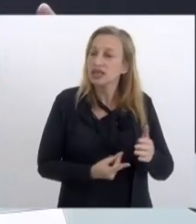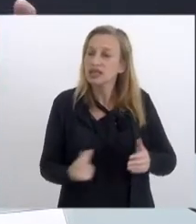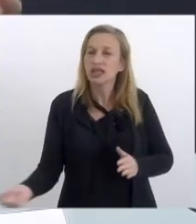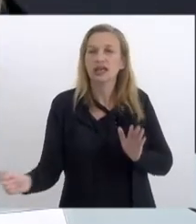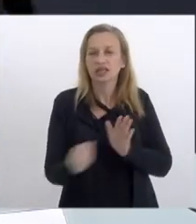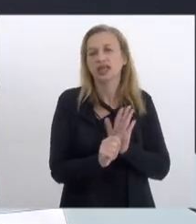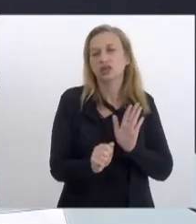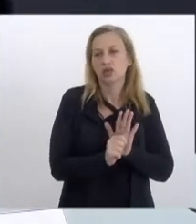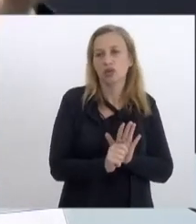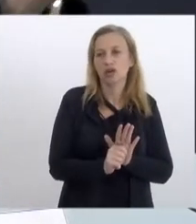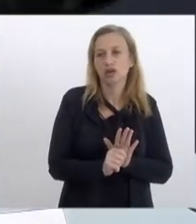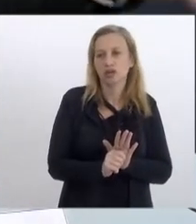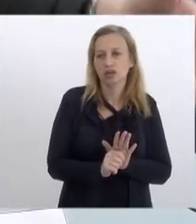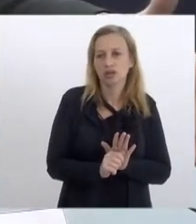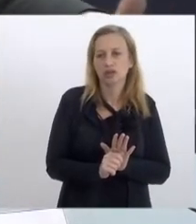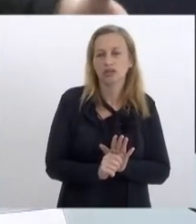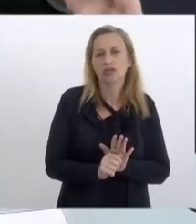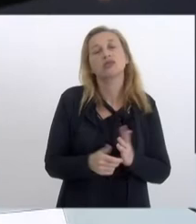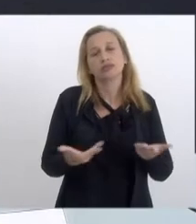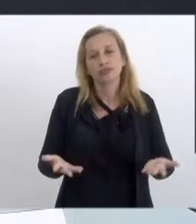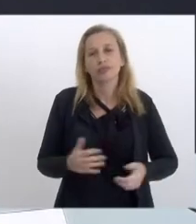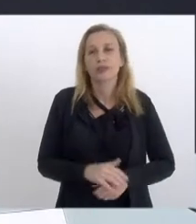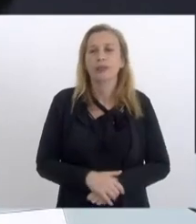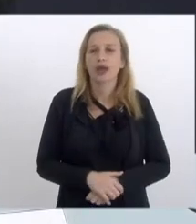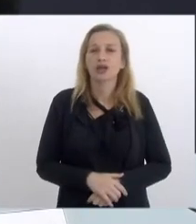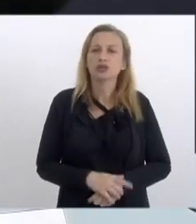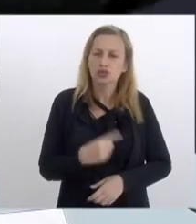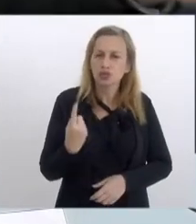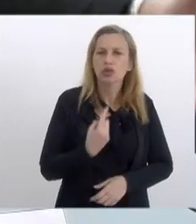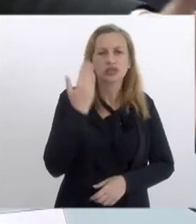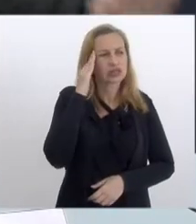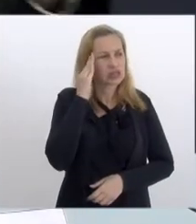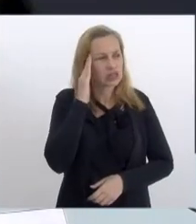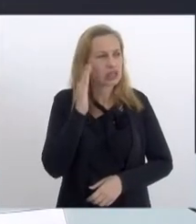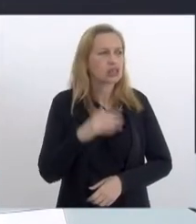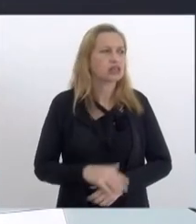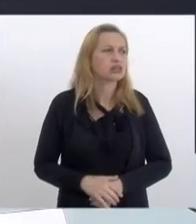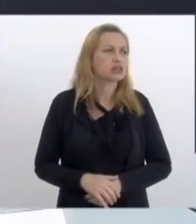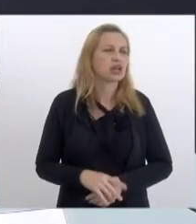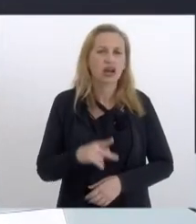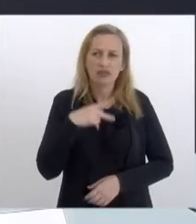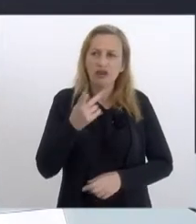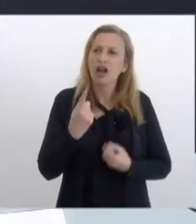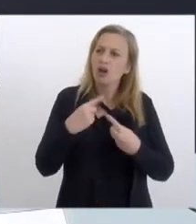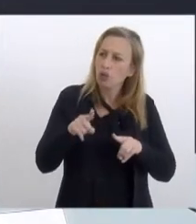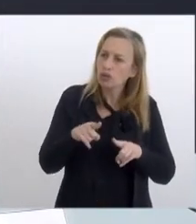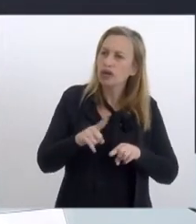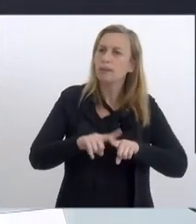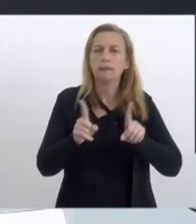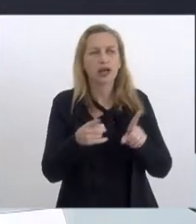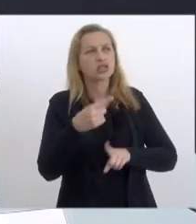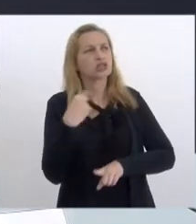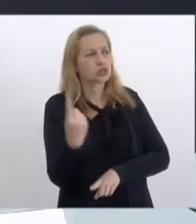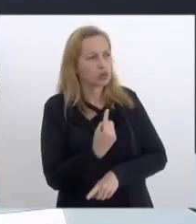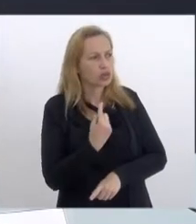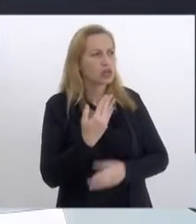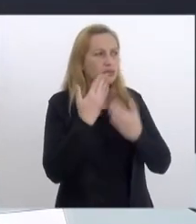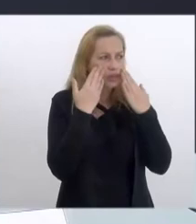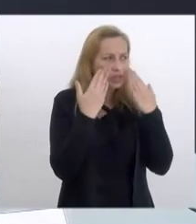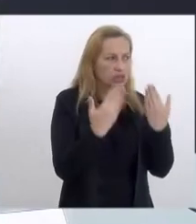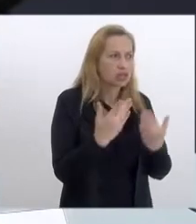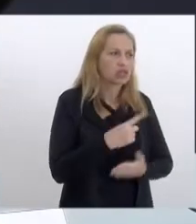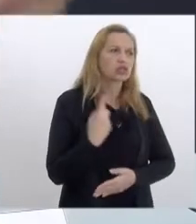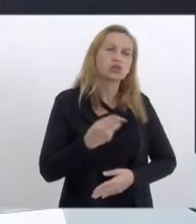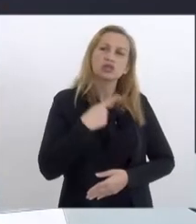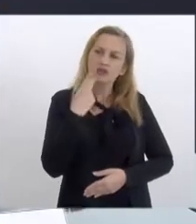largado, tá? Eu quero só deixar isso bem aqui claro, né? Nós entendemos as falas contras, né? Mas nós apresentamos a